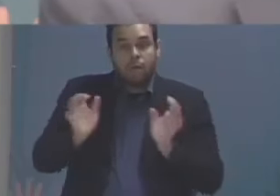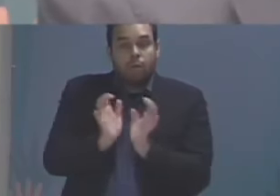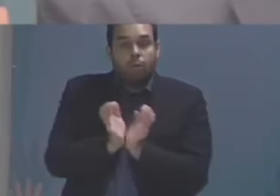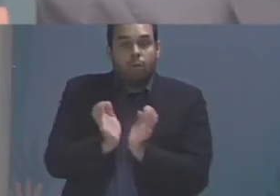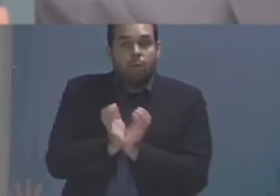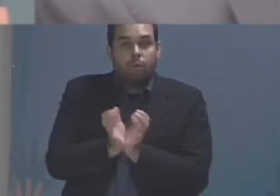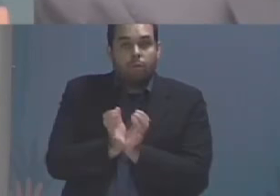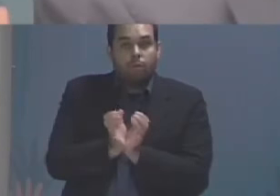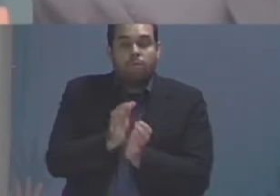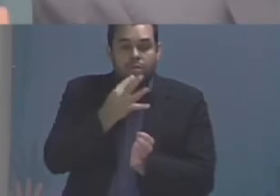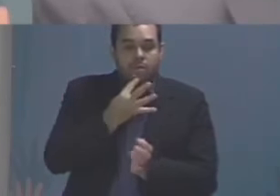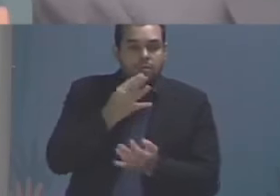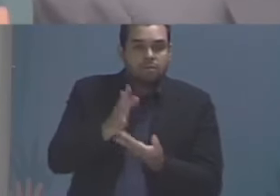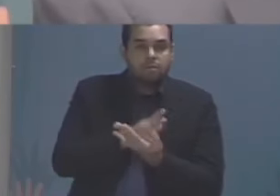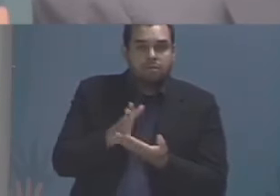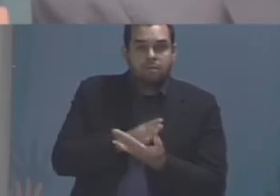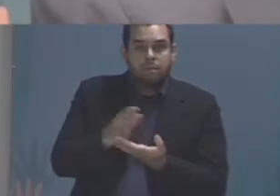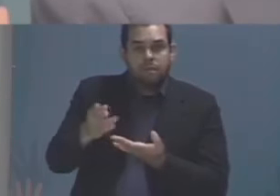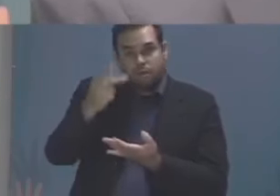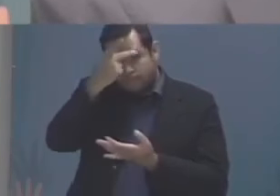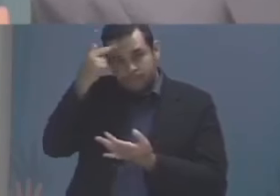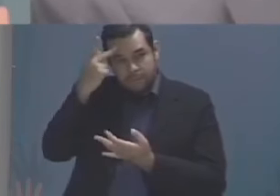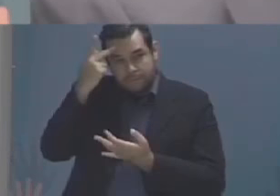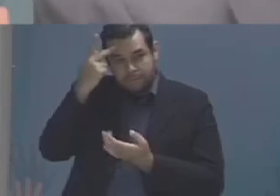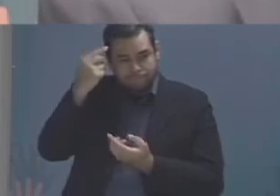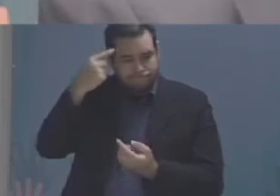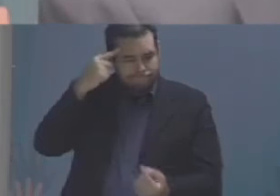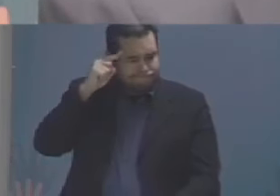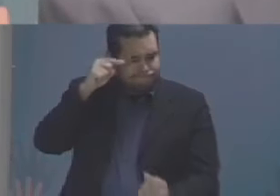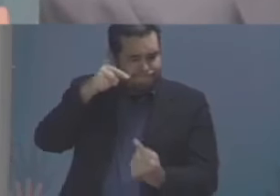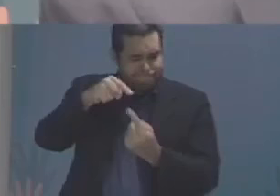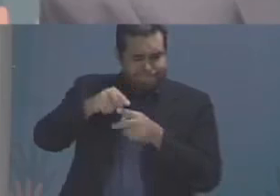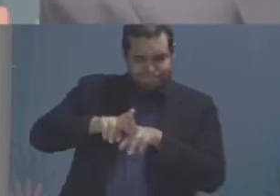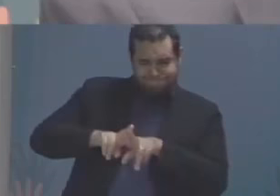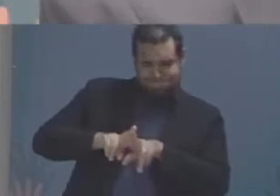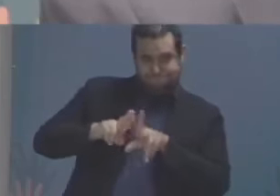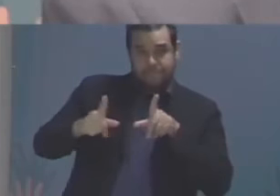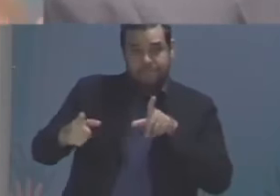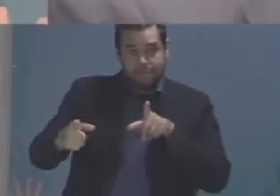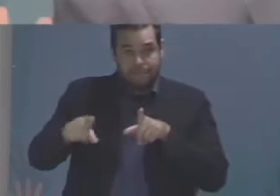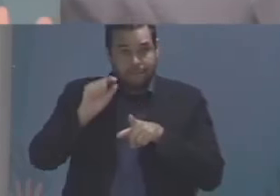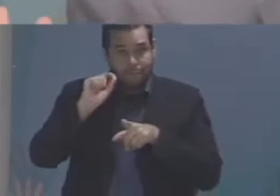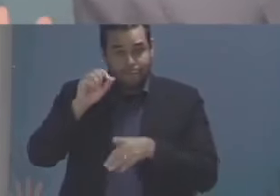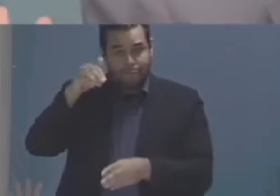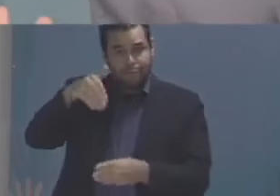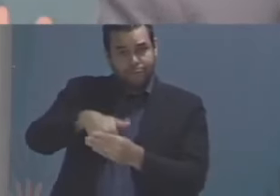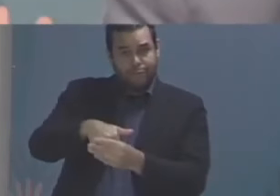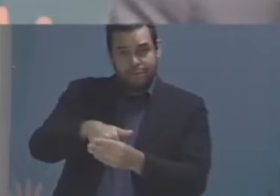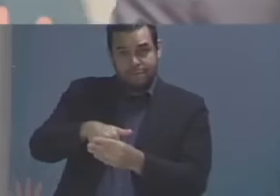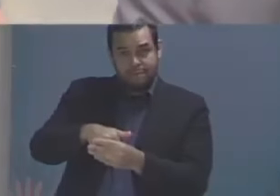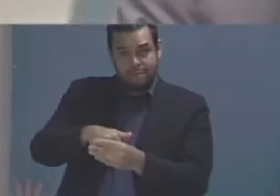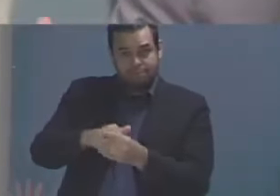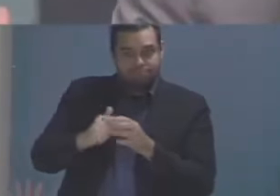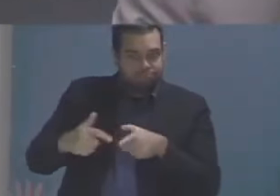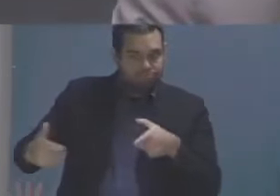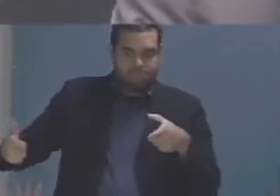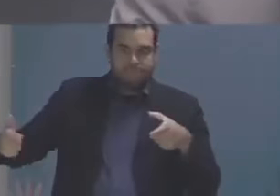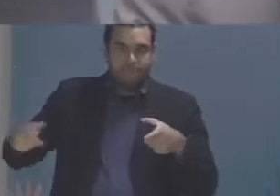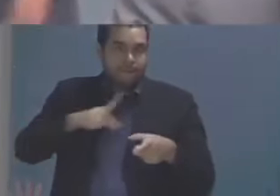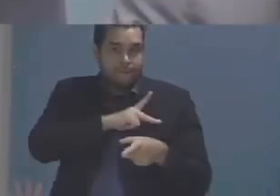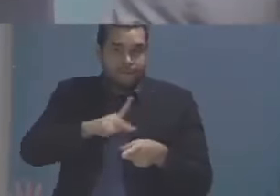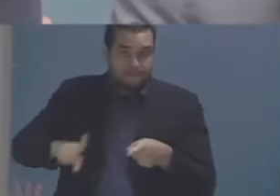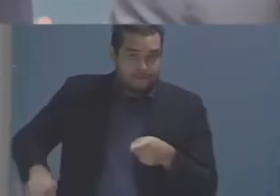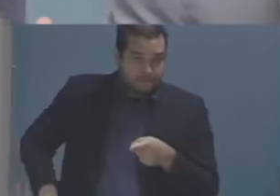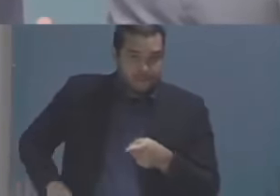você conhece alguns deles, pessoas que pensam completamente diferente do ponto de vista das eleições majoritárias, tanto para